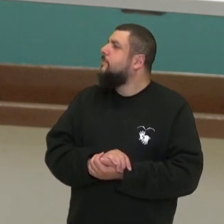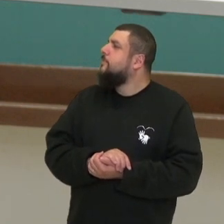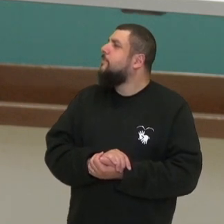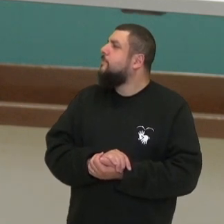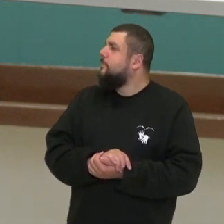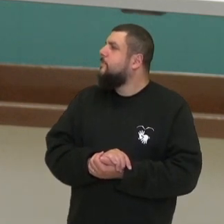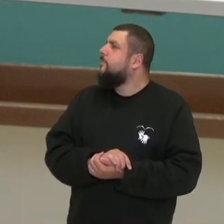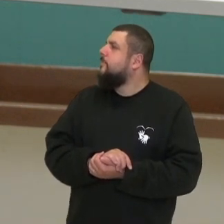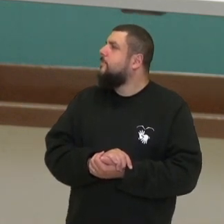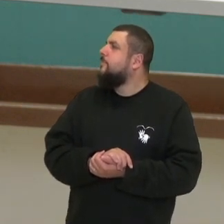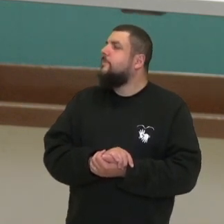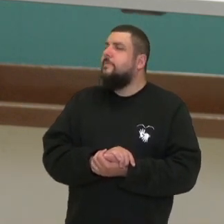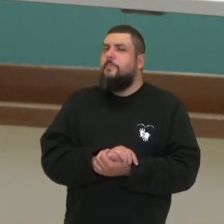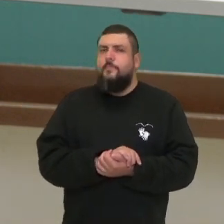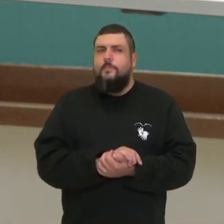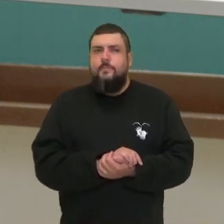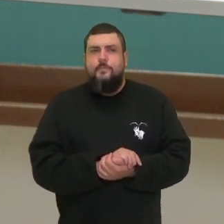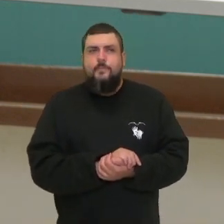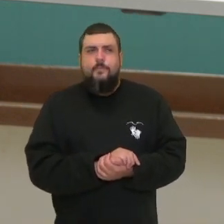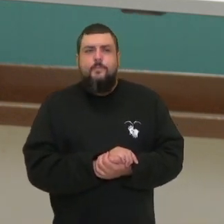até o infinito, né?